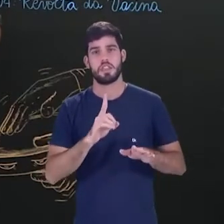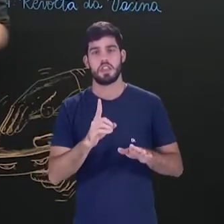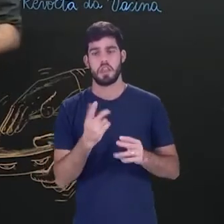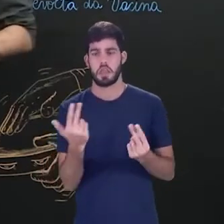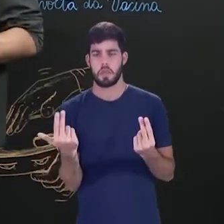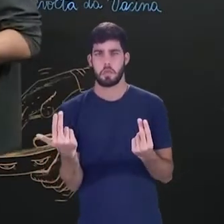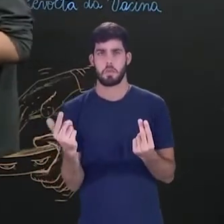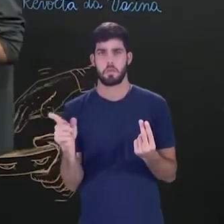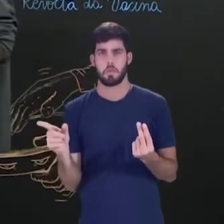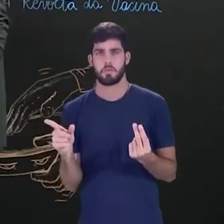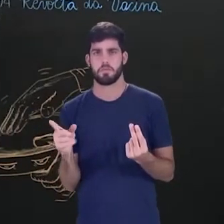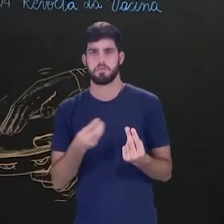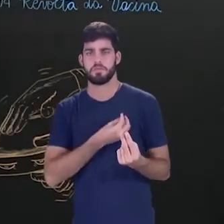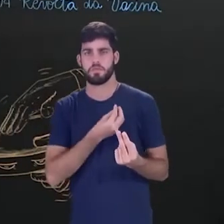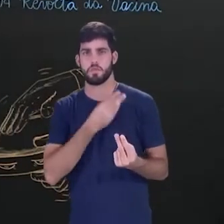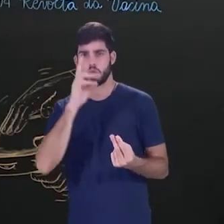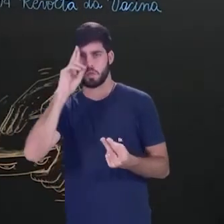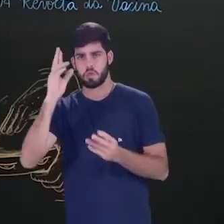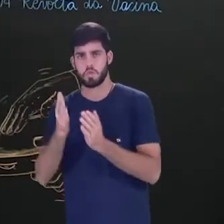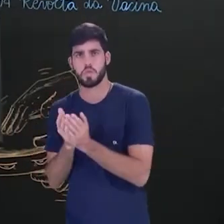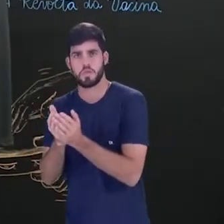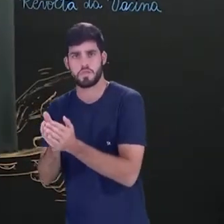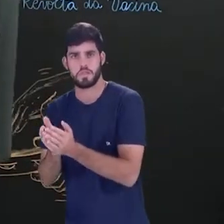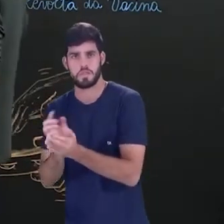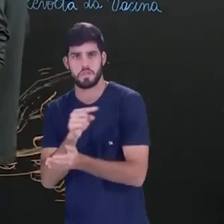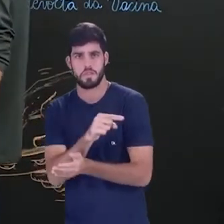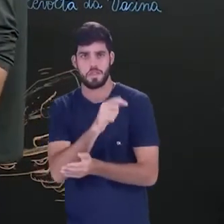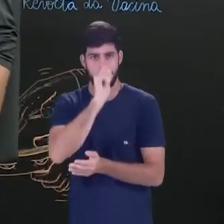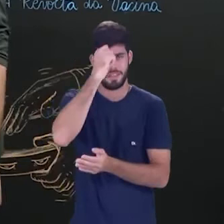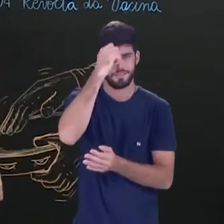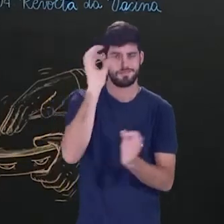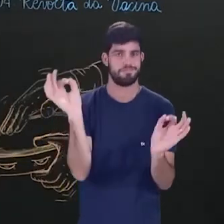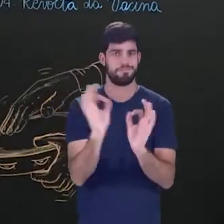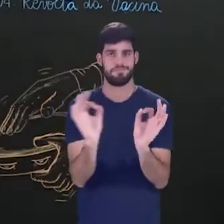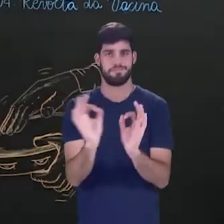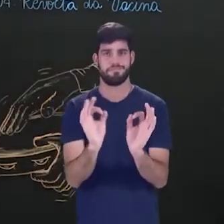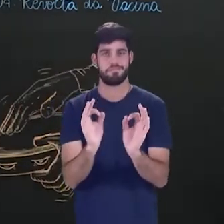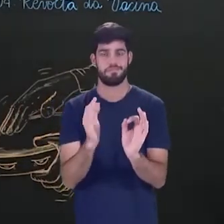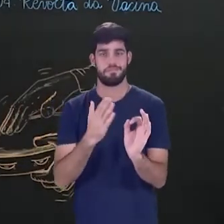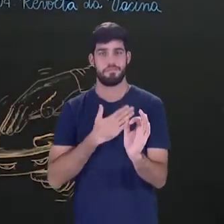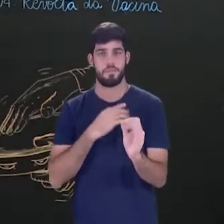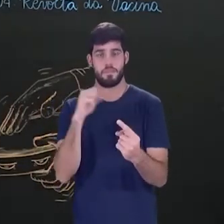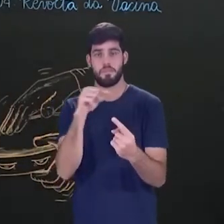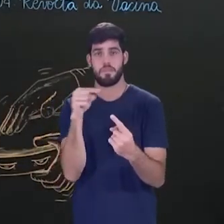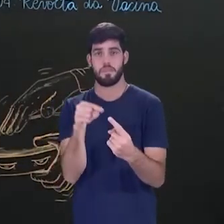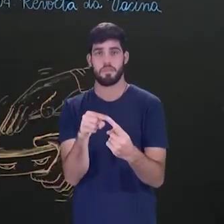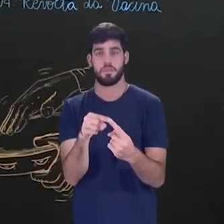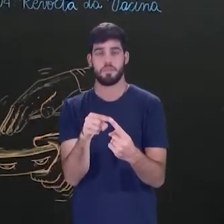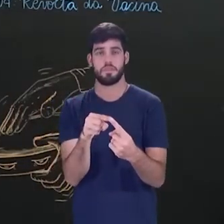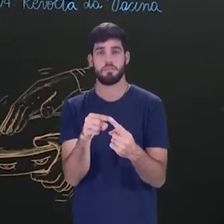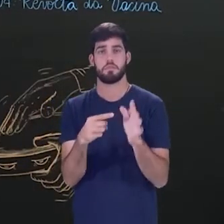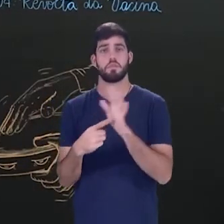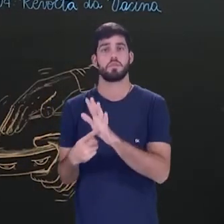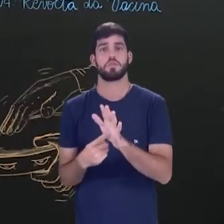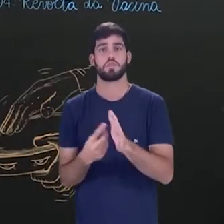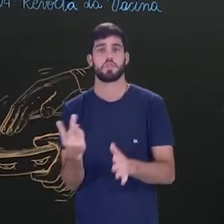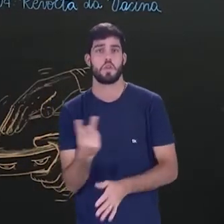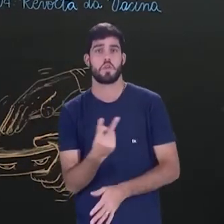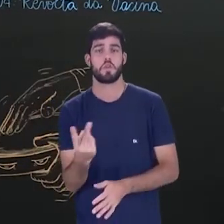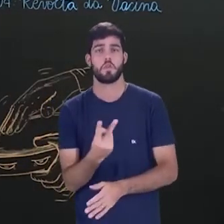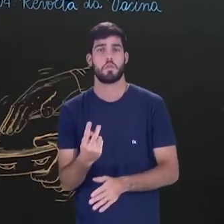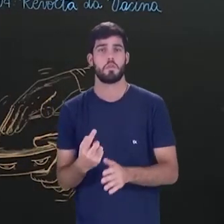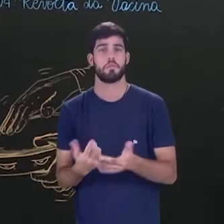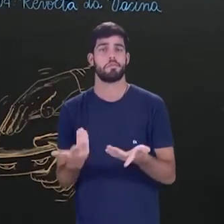navio. O meu intuito aqui foi, portanto, destacar 2 movimentos bastante importantes que